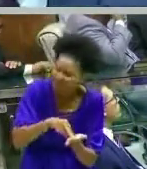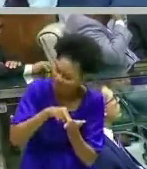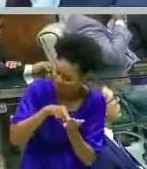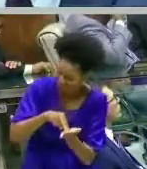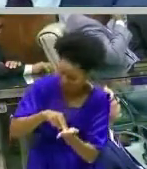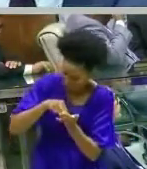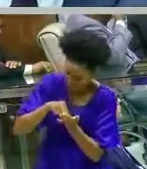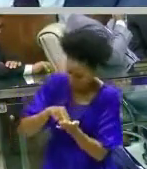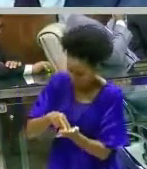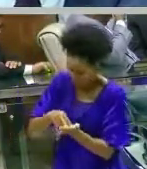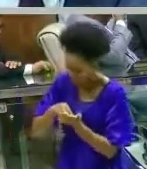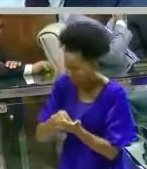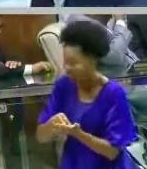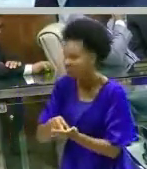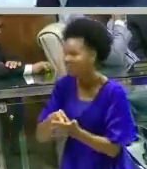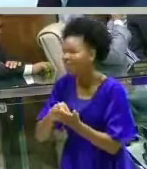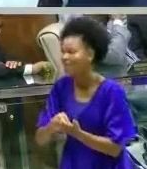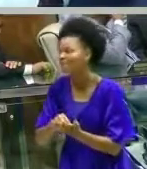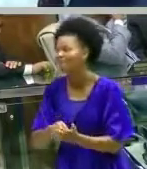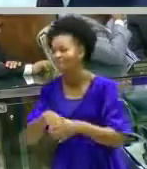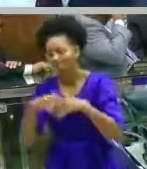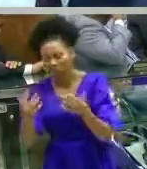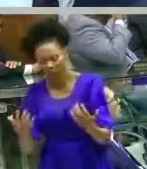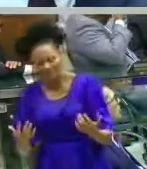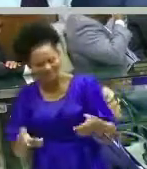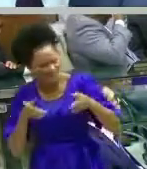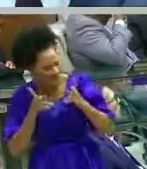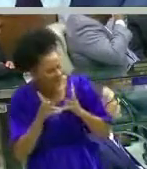queimarão. Ou nas